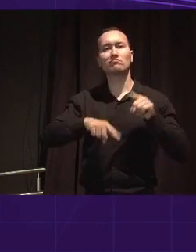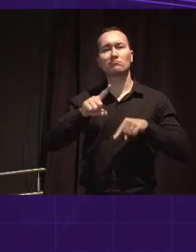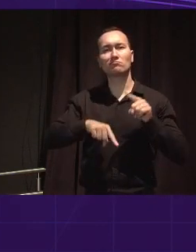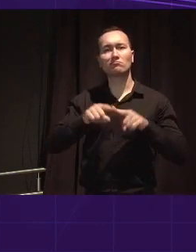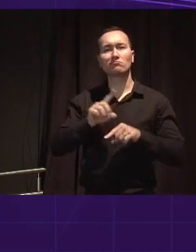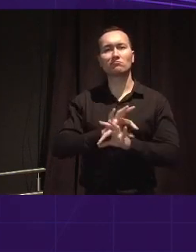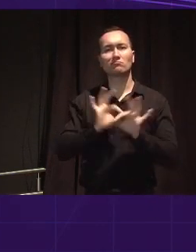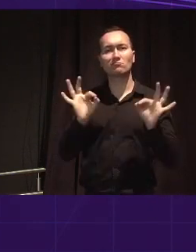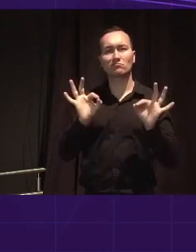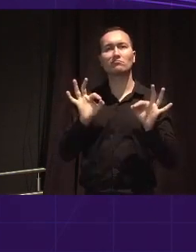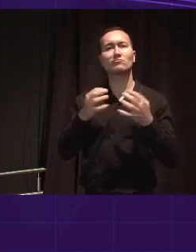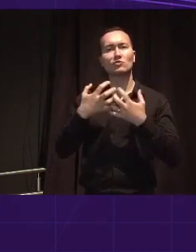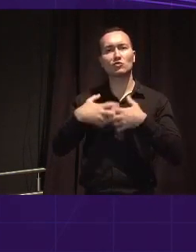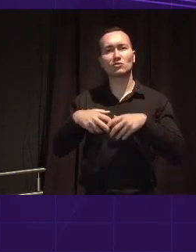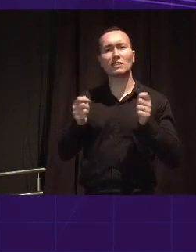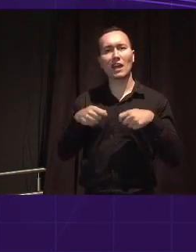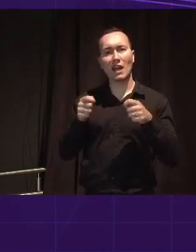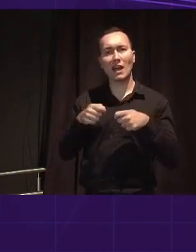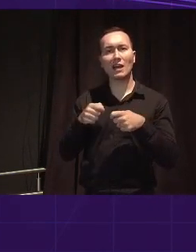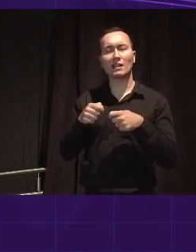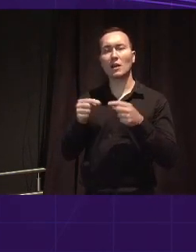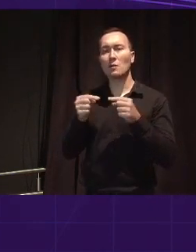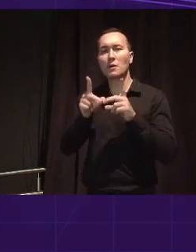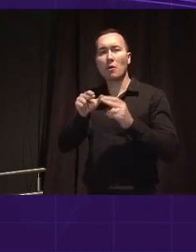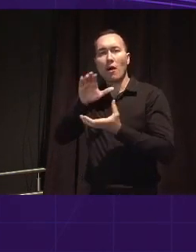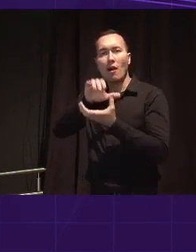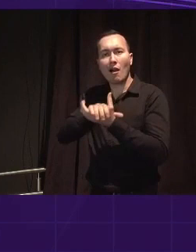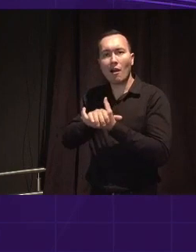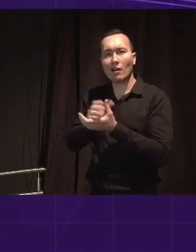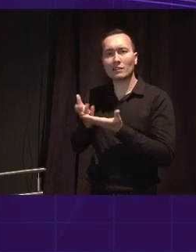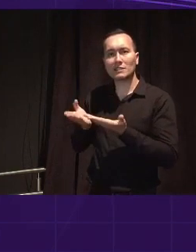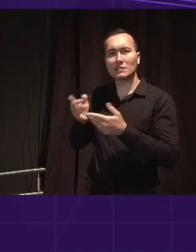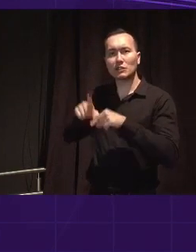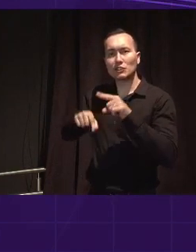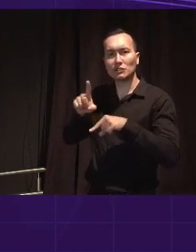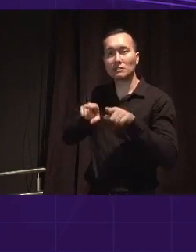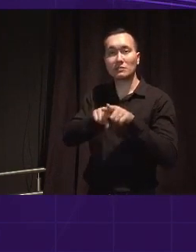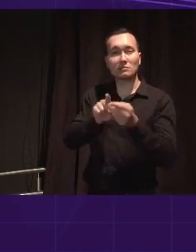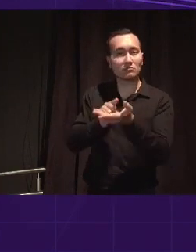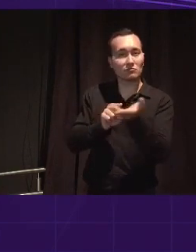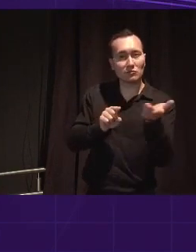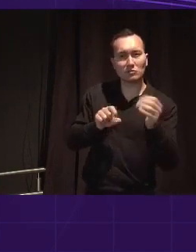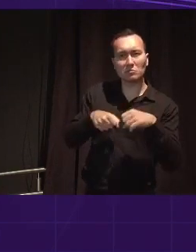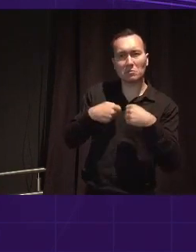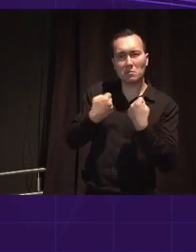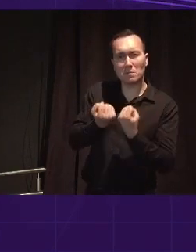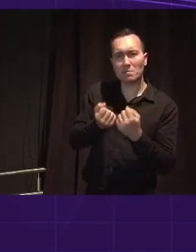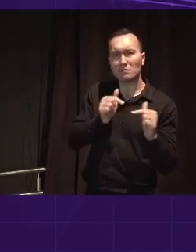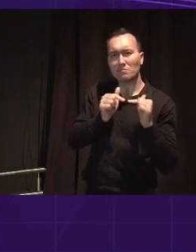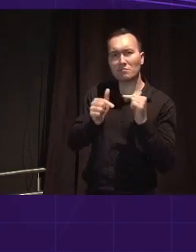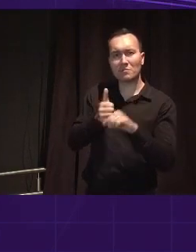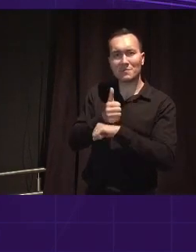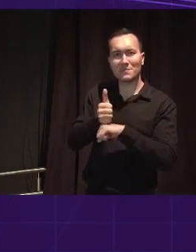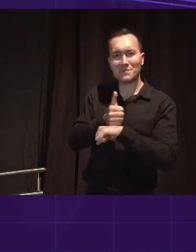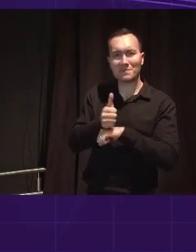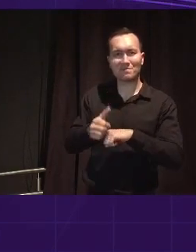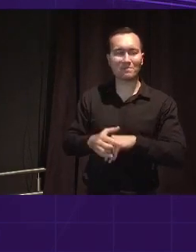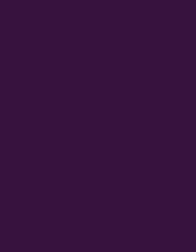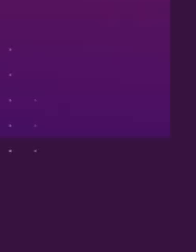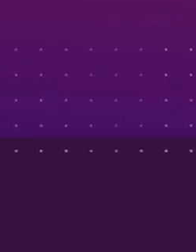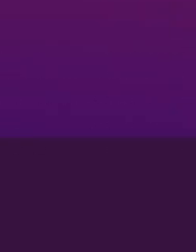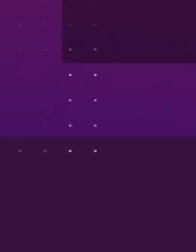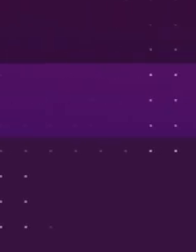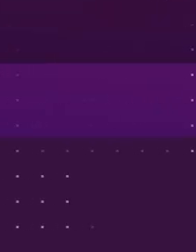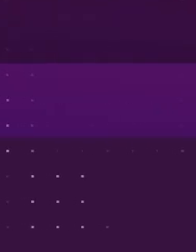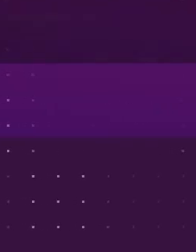pode funcionar, sim, como um bom casamento, como a gente comentou aí num pedacinho, né, do que a gente ia falar para a nossa palestra.